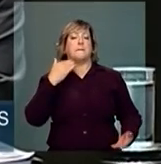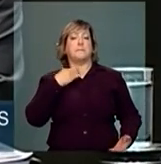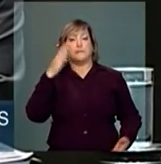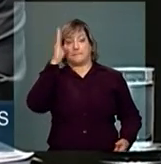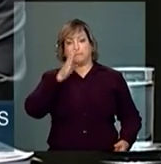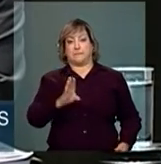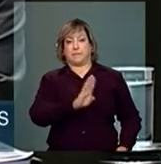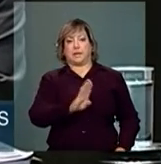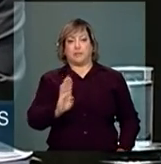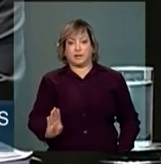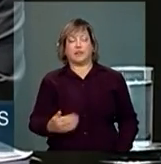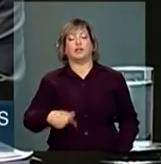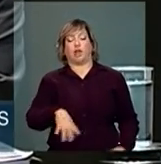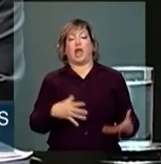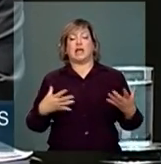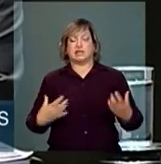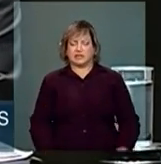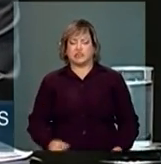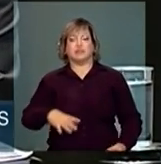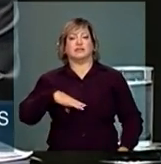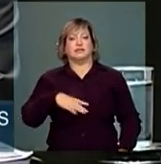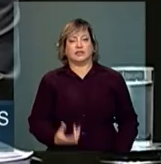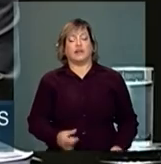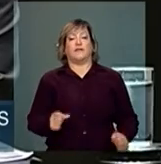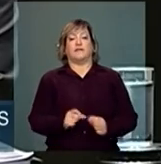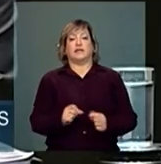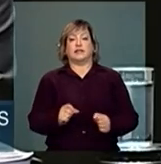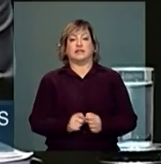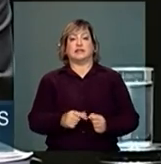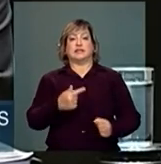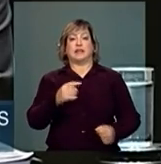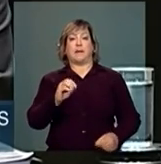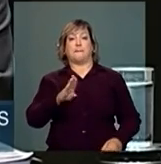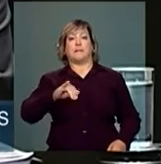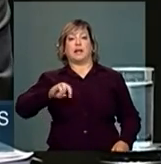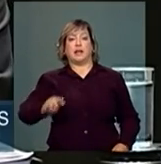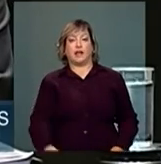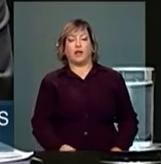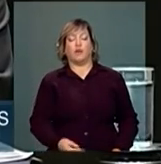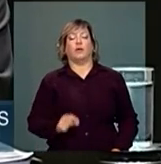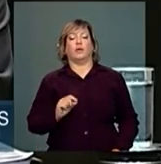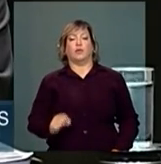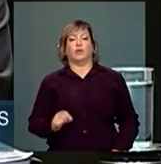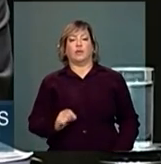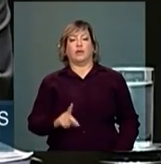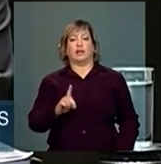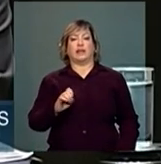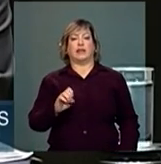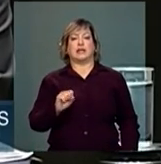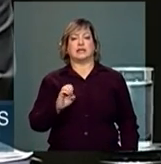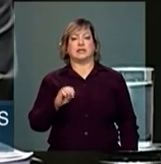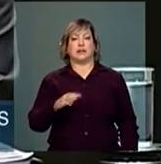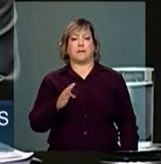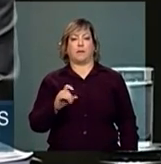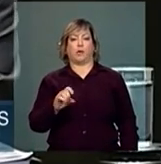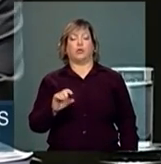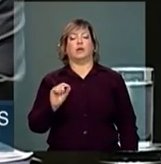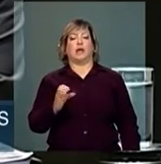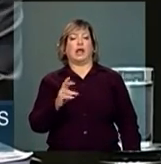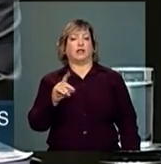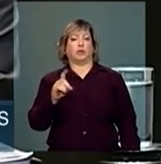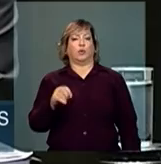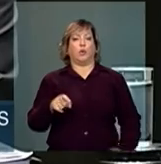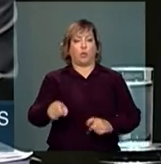Brasil, aceitamos o desafio de fazer 70 bilhões de desembolsos em crédito rural na próxima